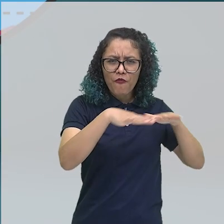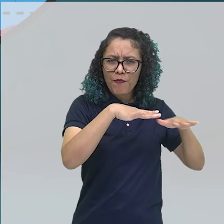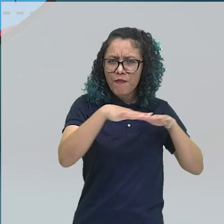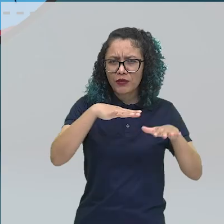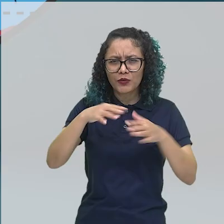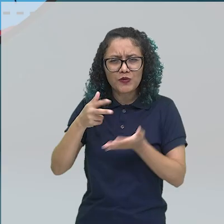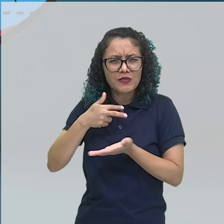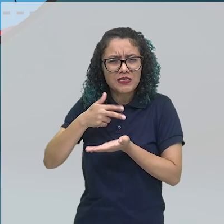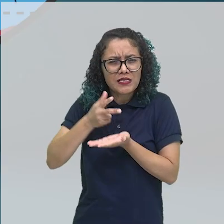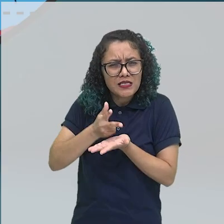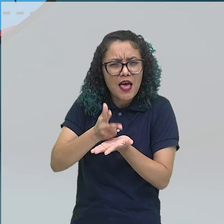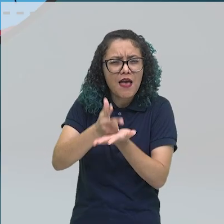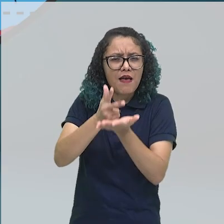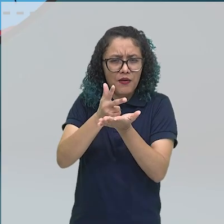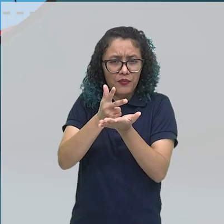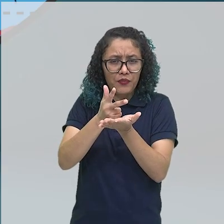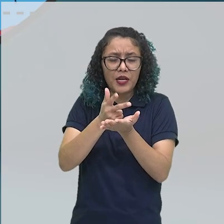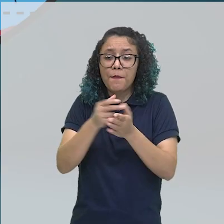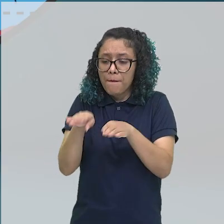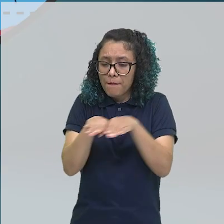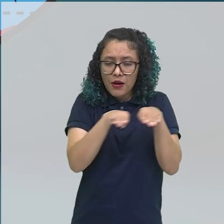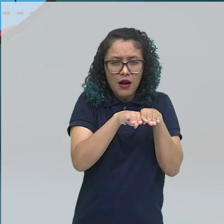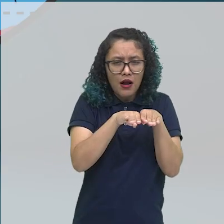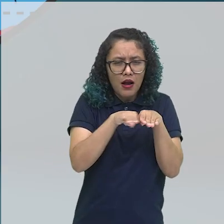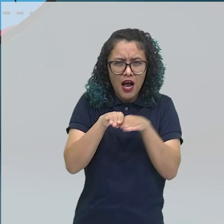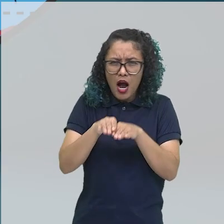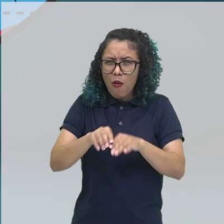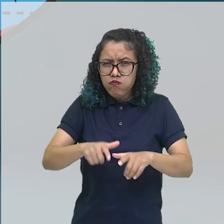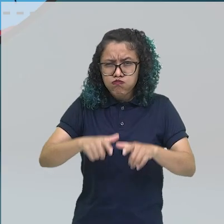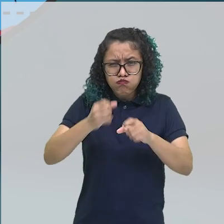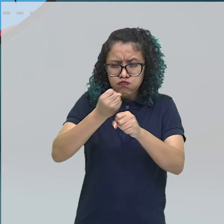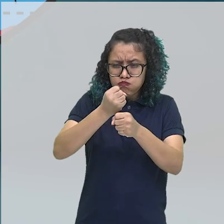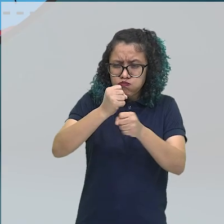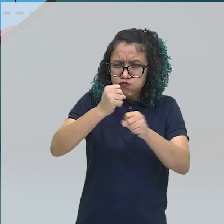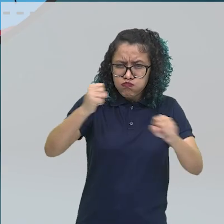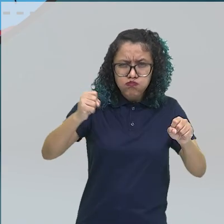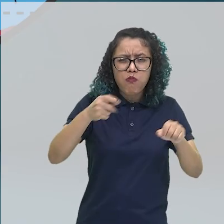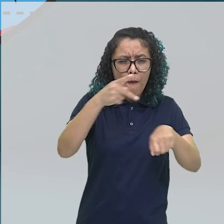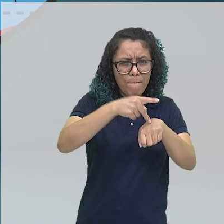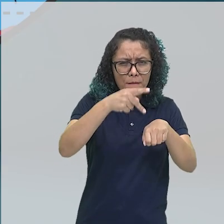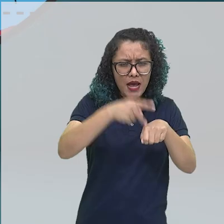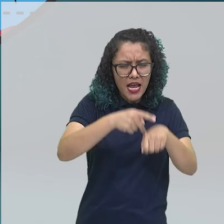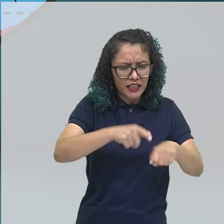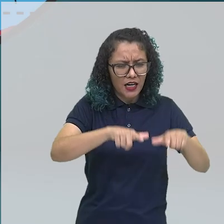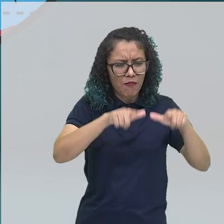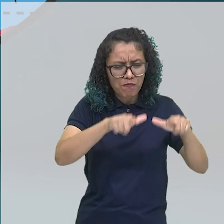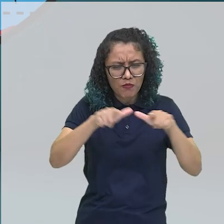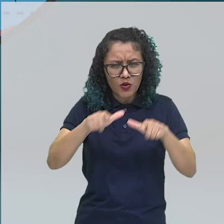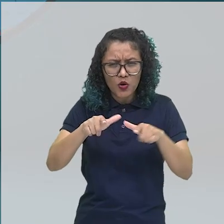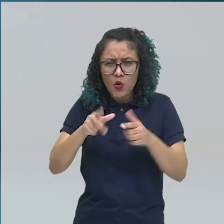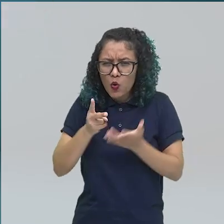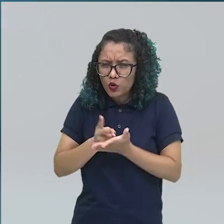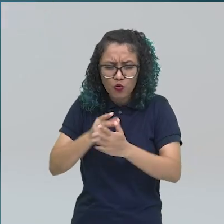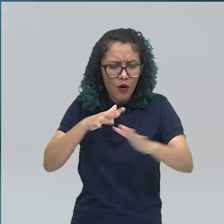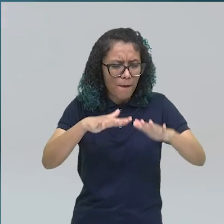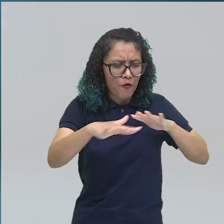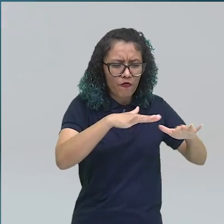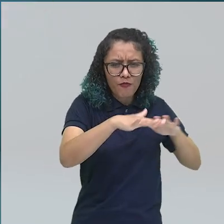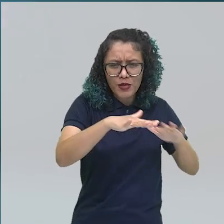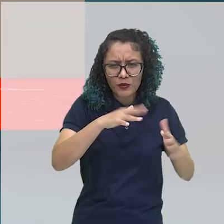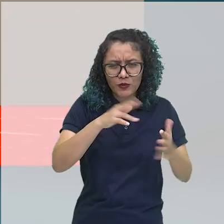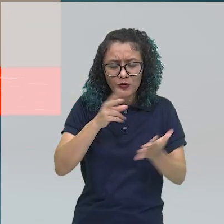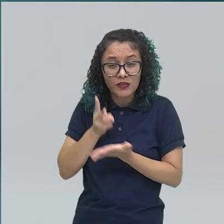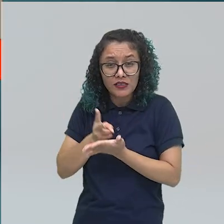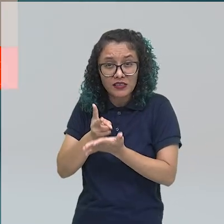desenrola. As placas tectônicas, gigantescas peças de rochas, nunca param de se mover.